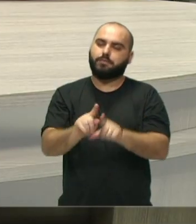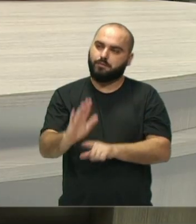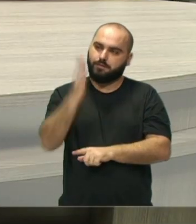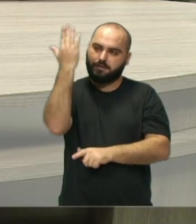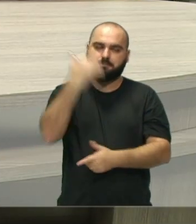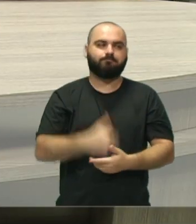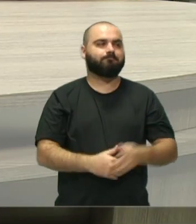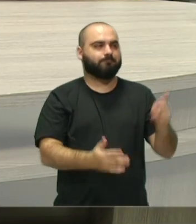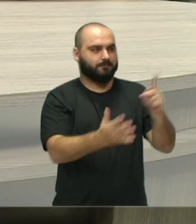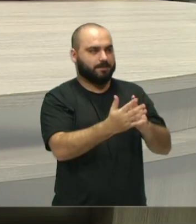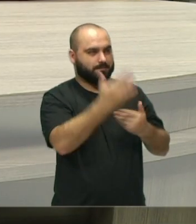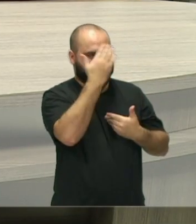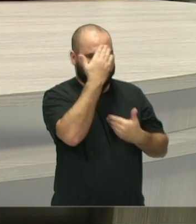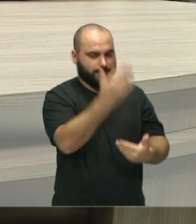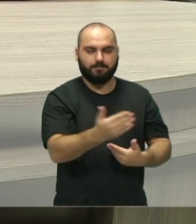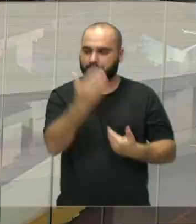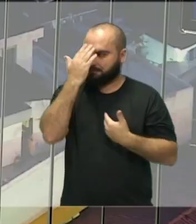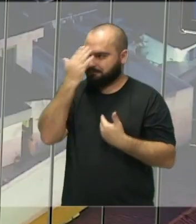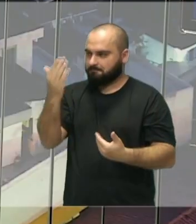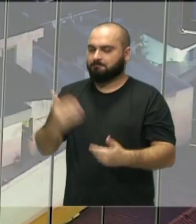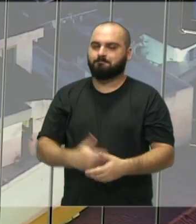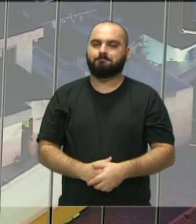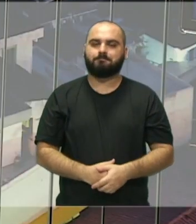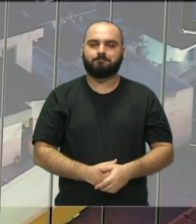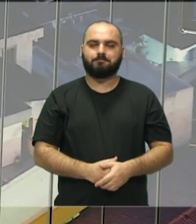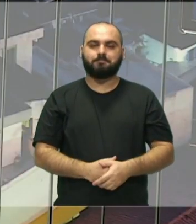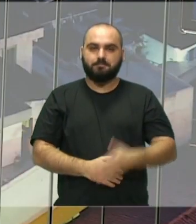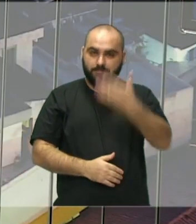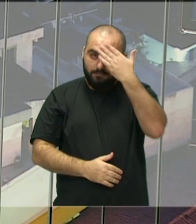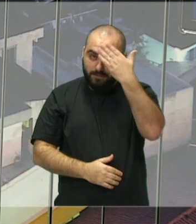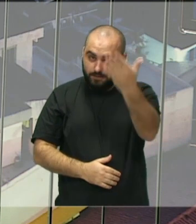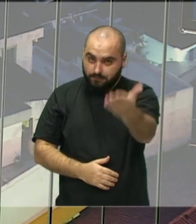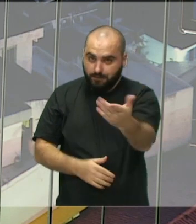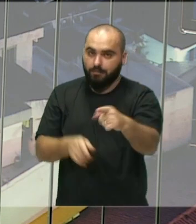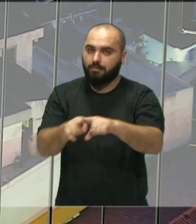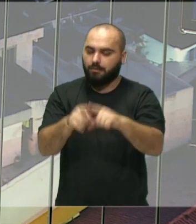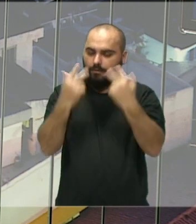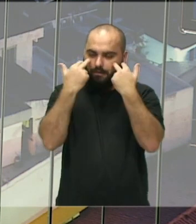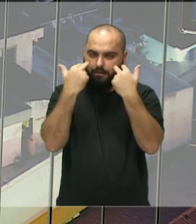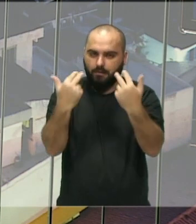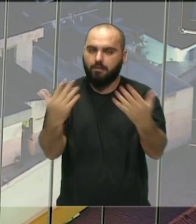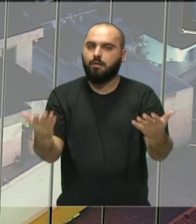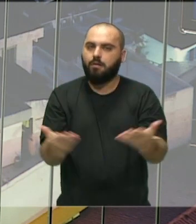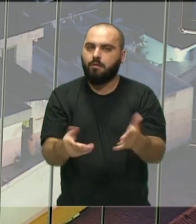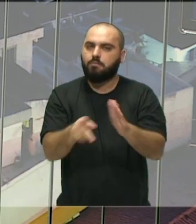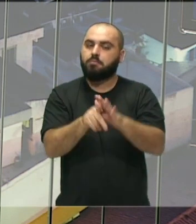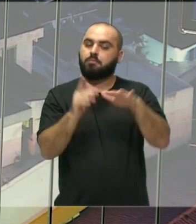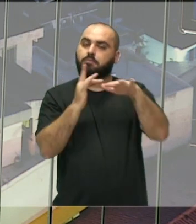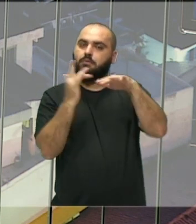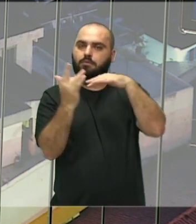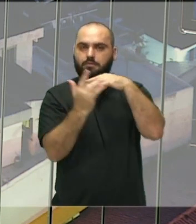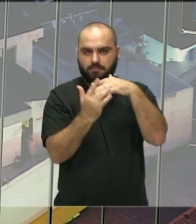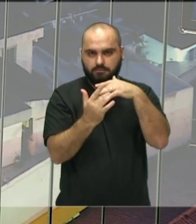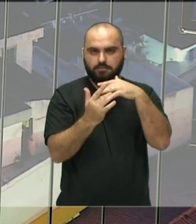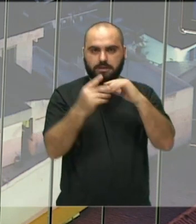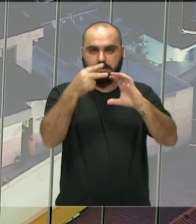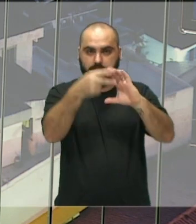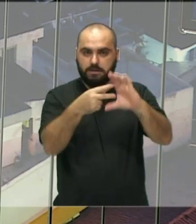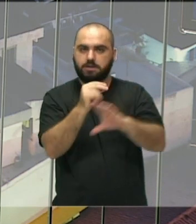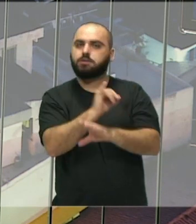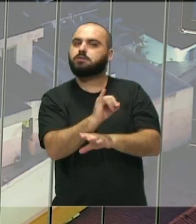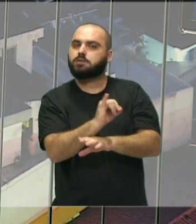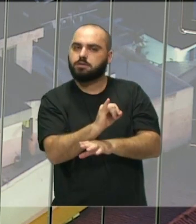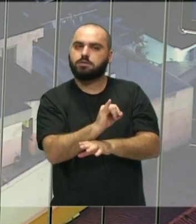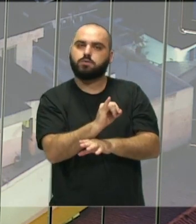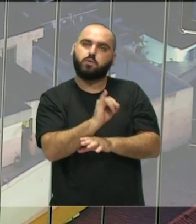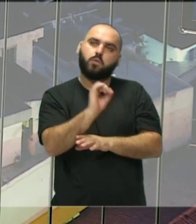Com certeza. Muito obrigada, viu? Obrigado. E obrigada a você também que nos acompanha aqui nas redes sociais da Câmara de Vereadores, seja